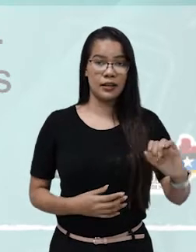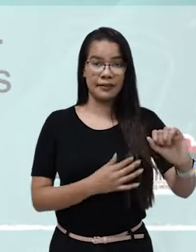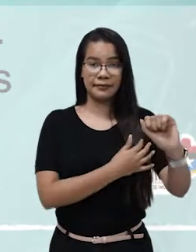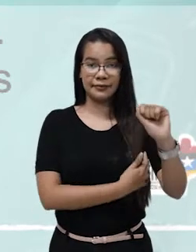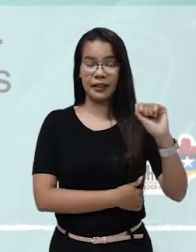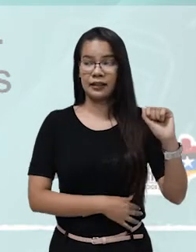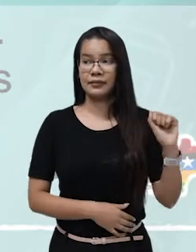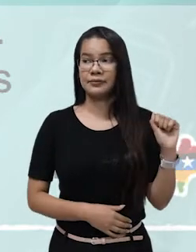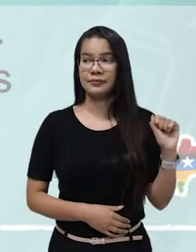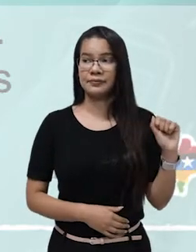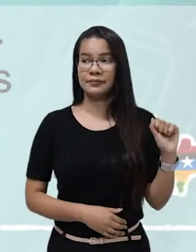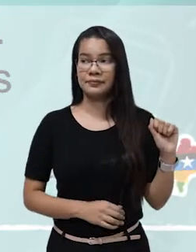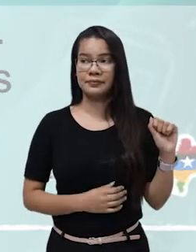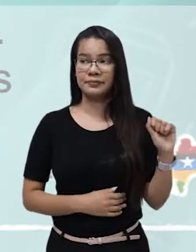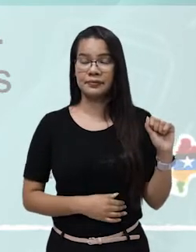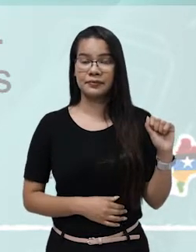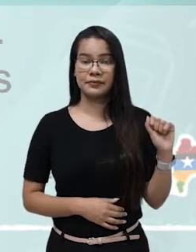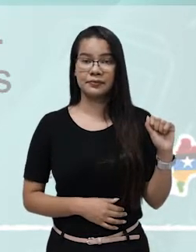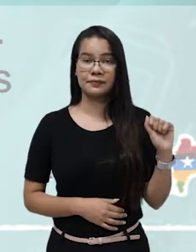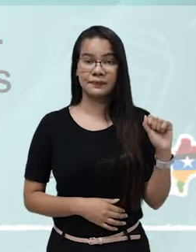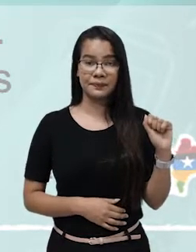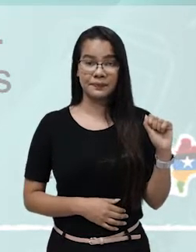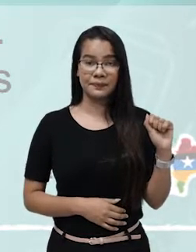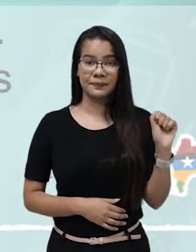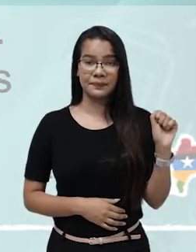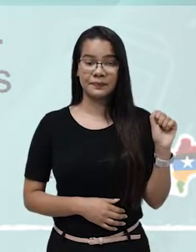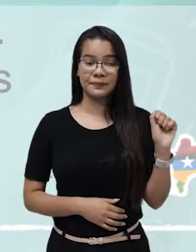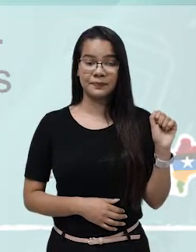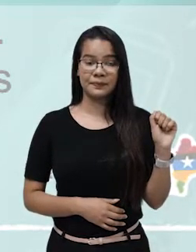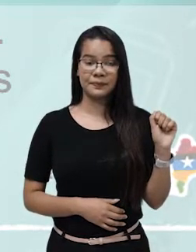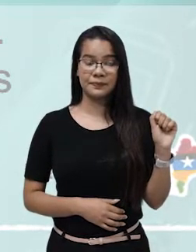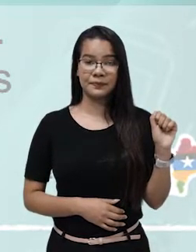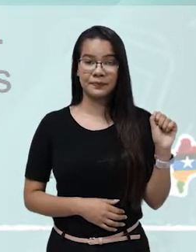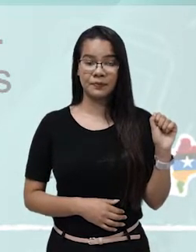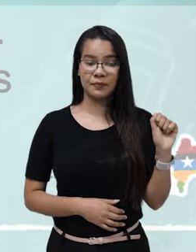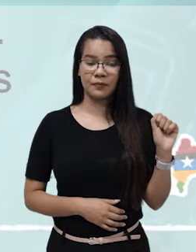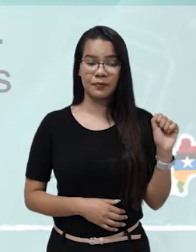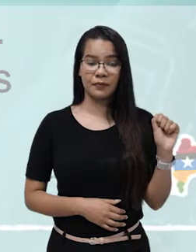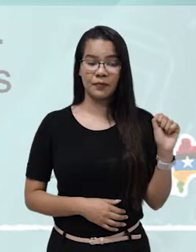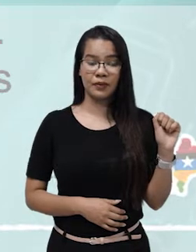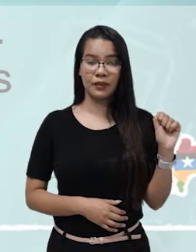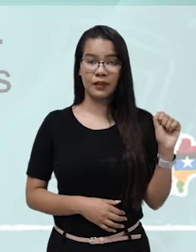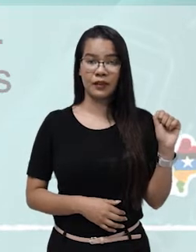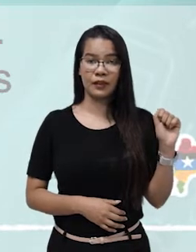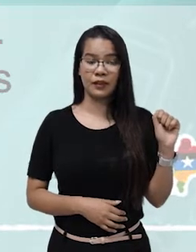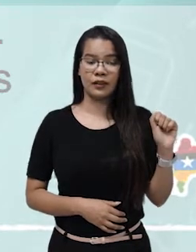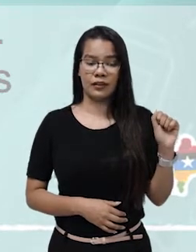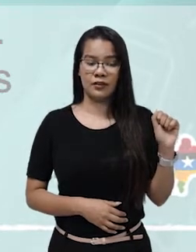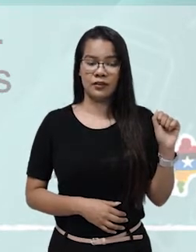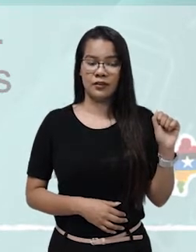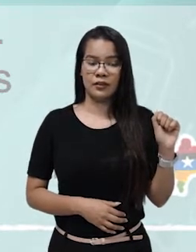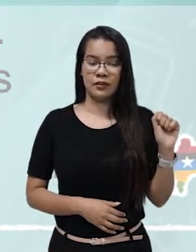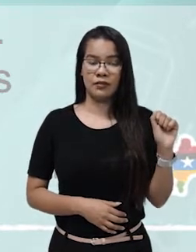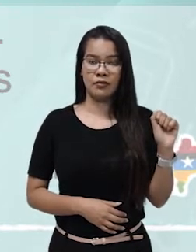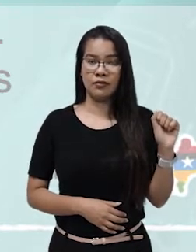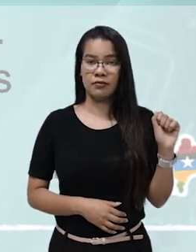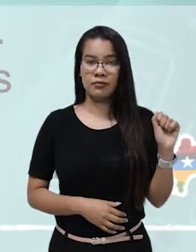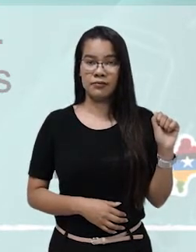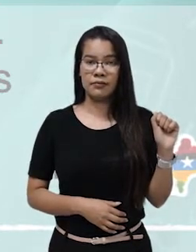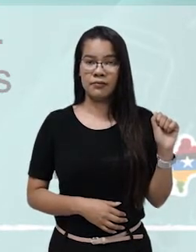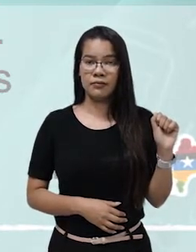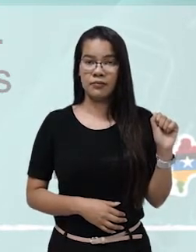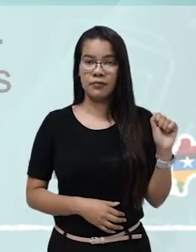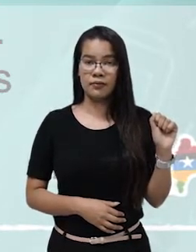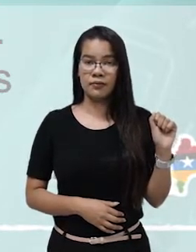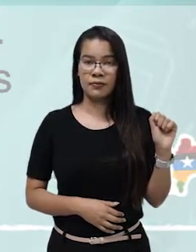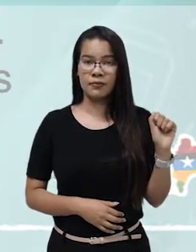Cada qual faz como melhor lhe convém. O que contém estes frascos com acento circunflexo. Neste